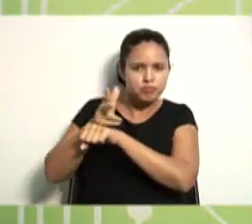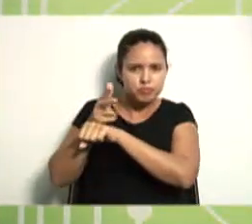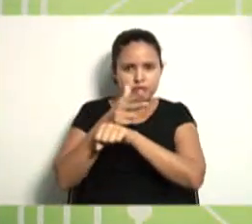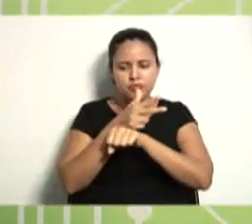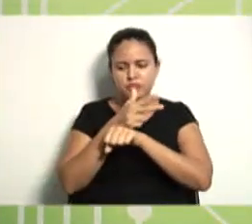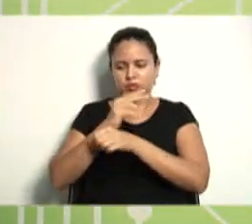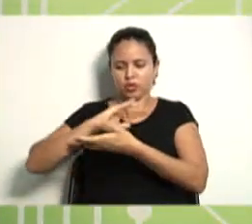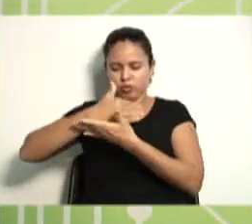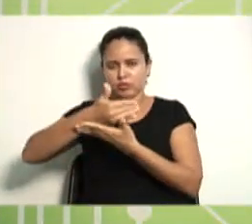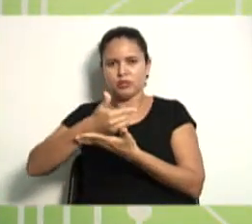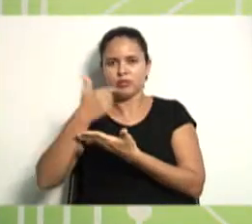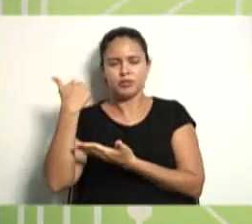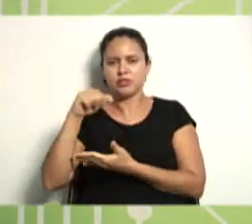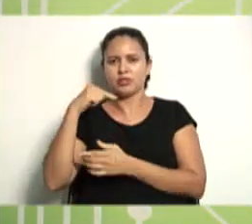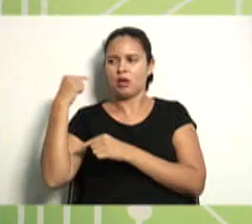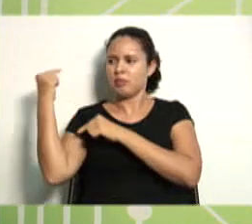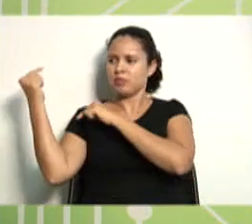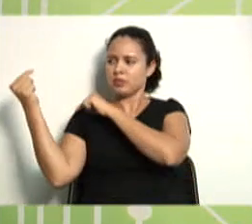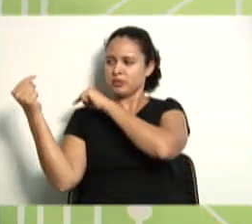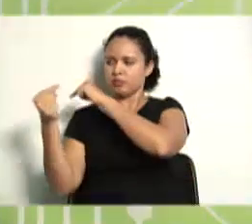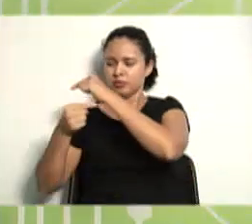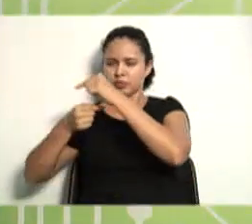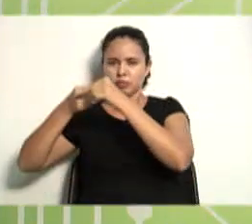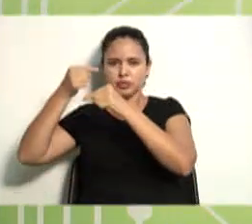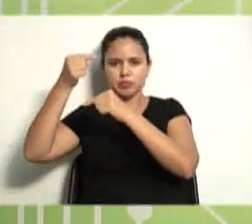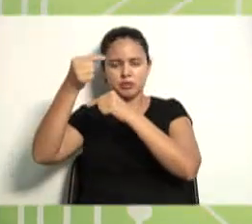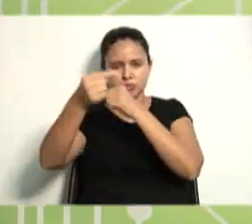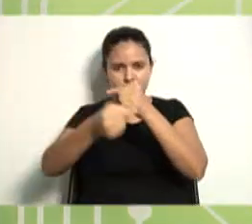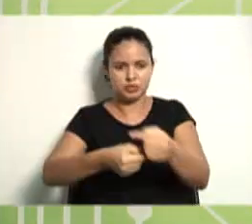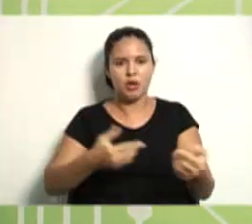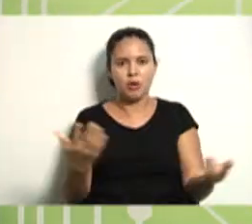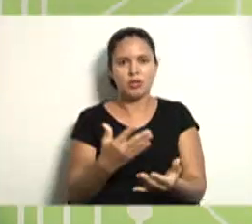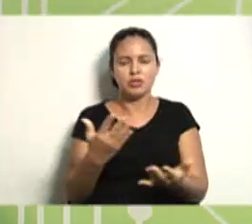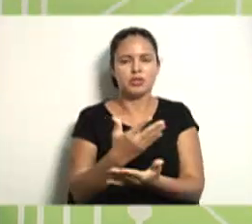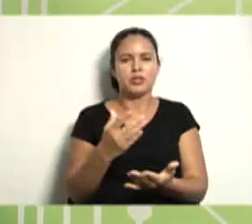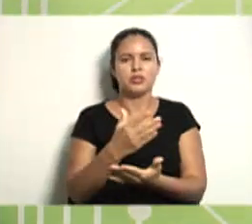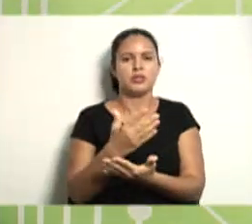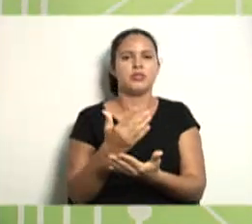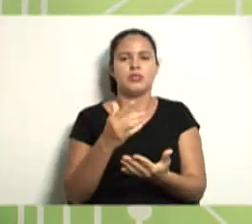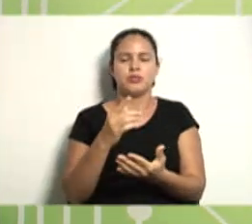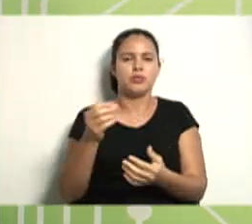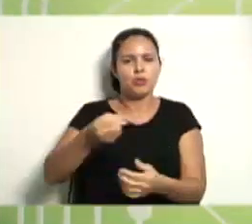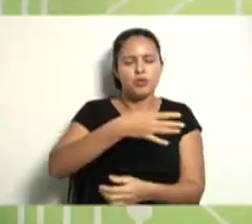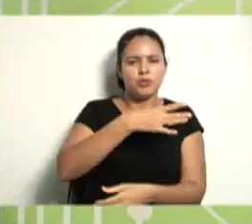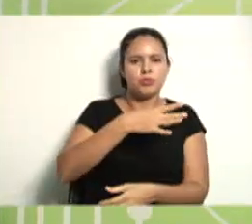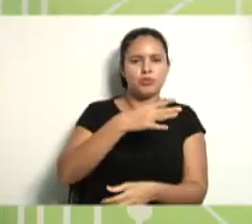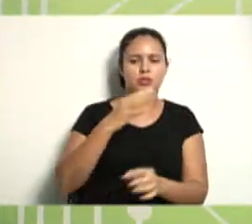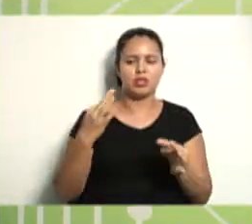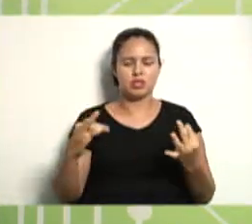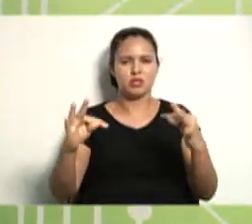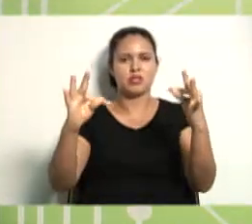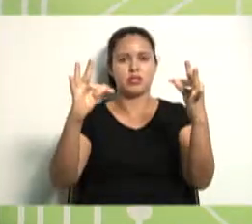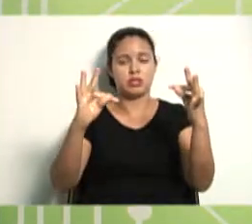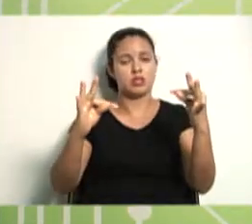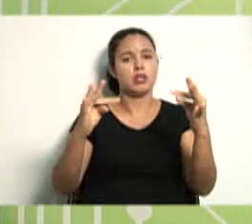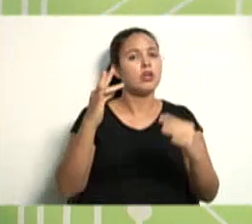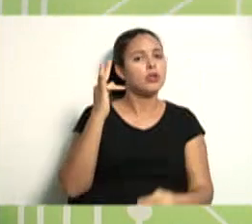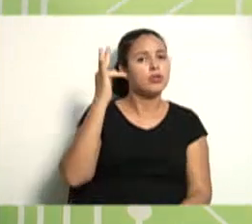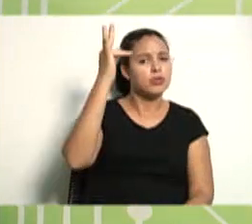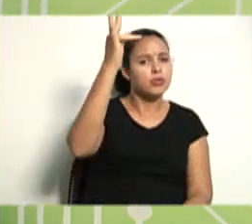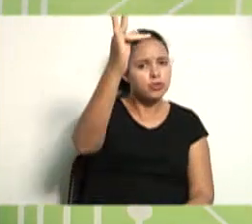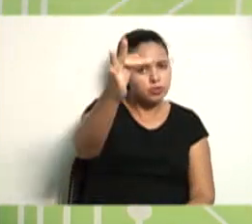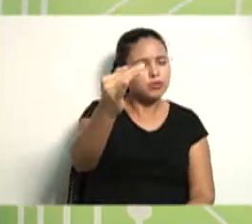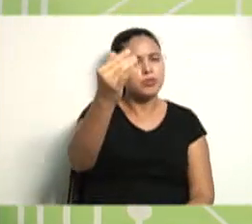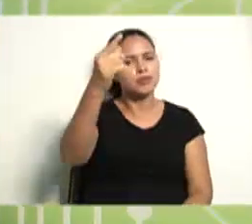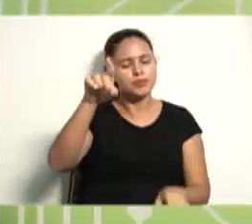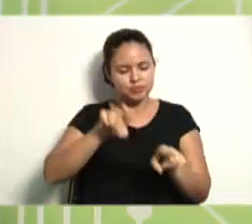do tempo e como daqui 50 anos a gente vai olhar para trás e vai ver como se transformou. Trabalho, ele é